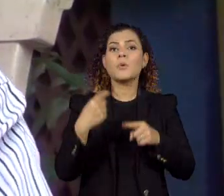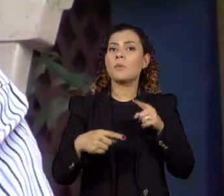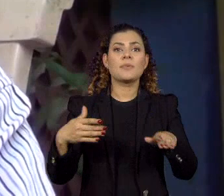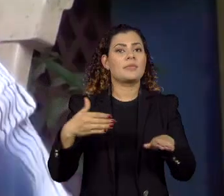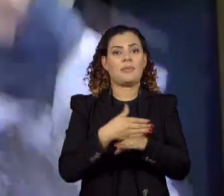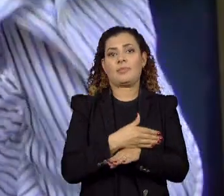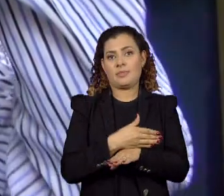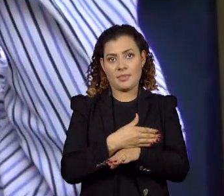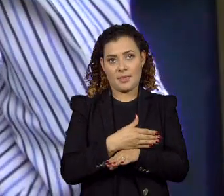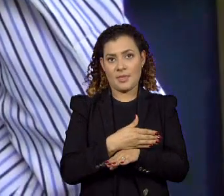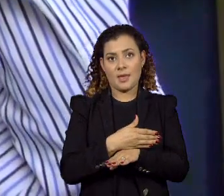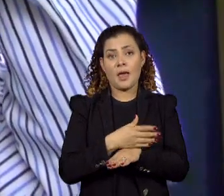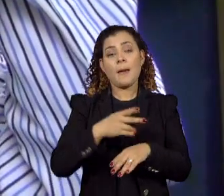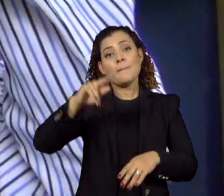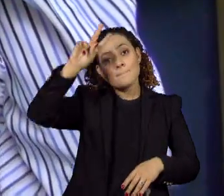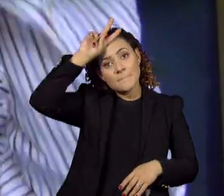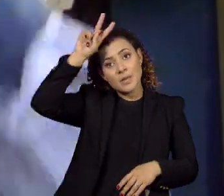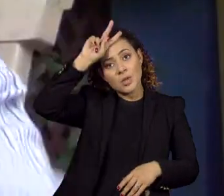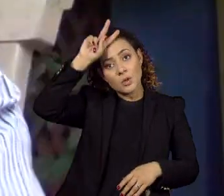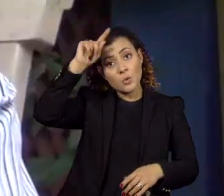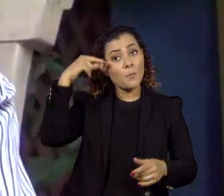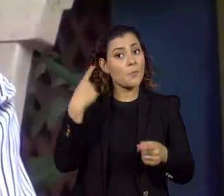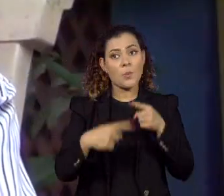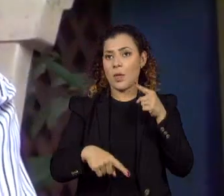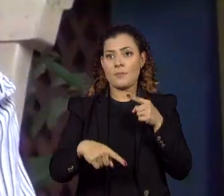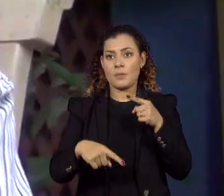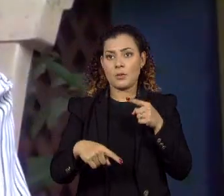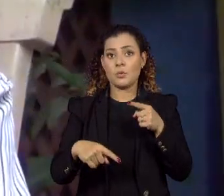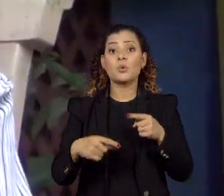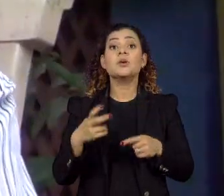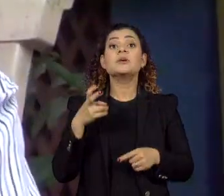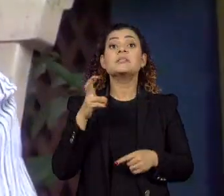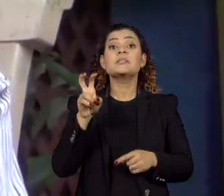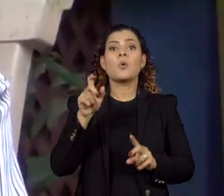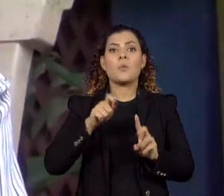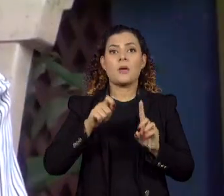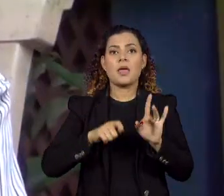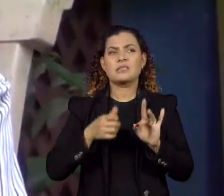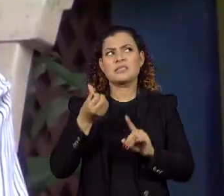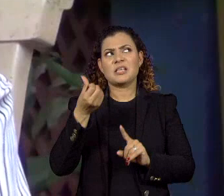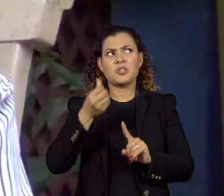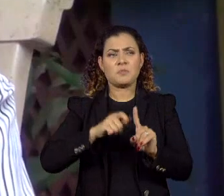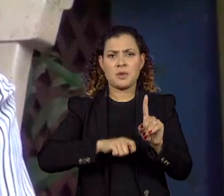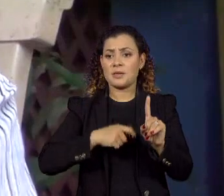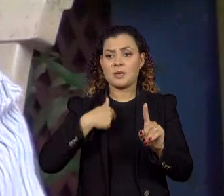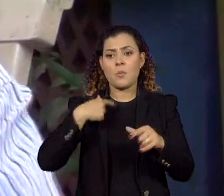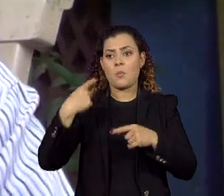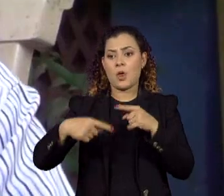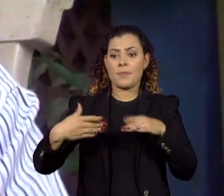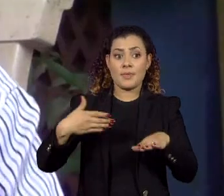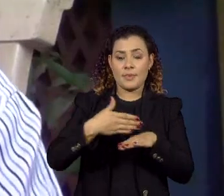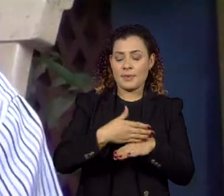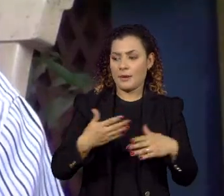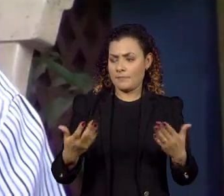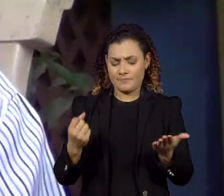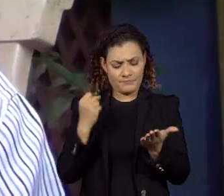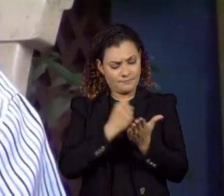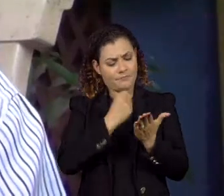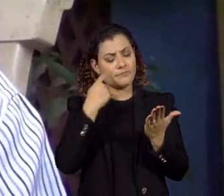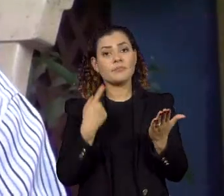entrar no Peru durante 5 meses, 6 meses. Assim. Eu